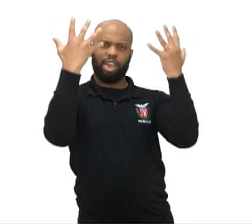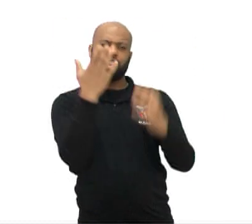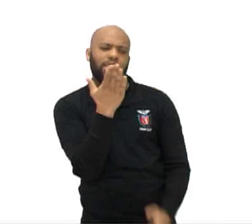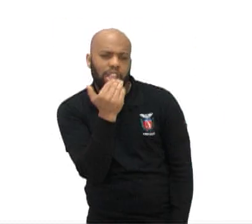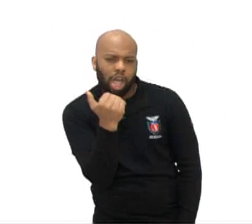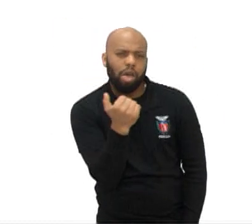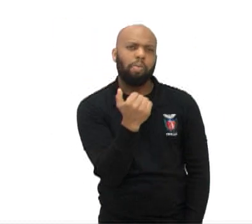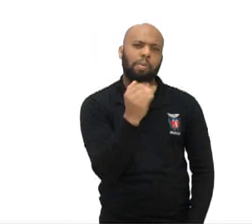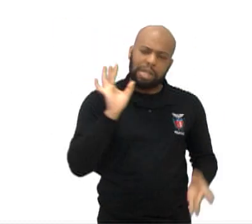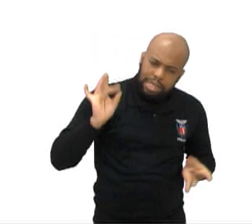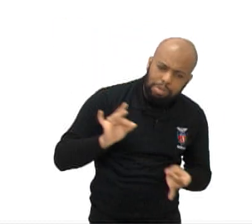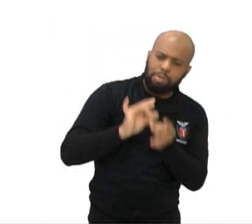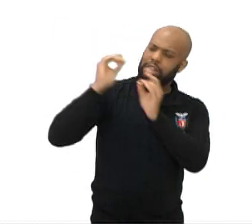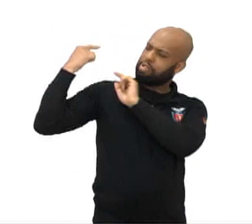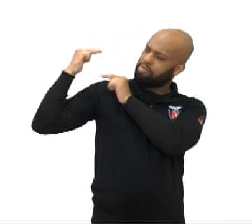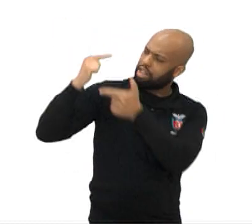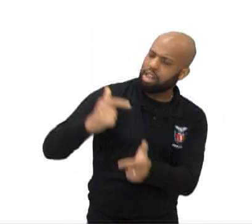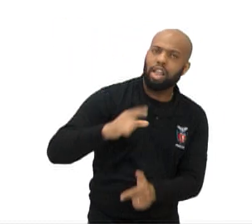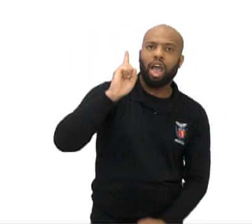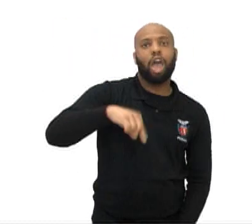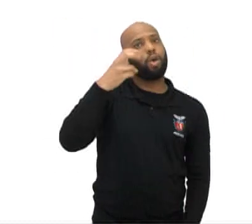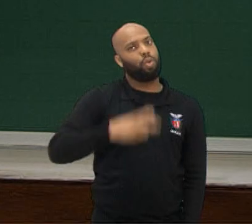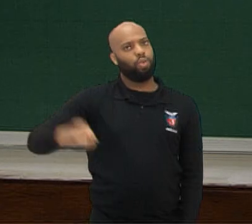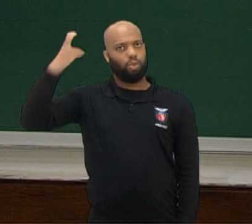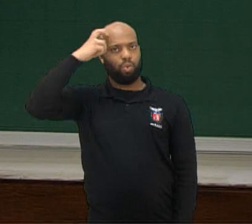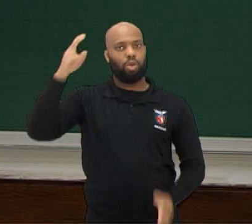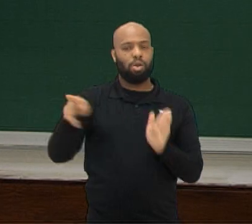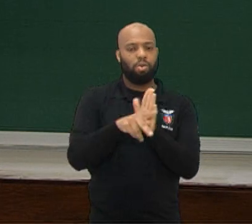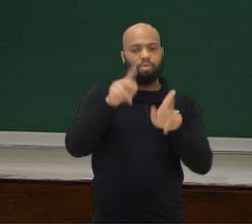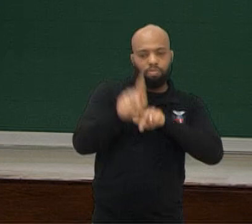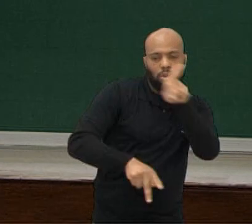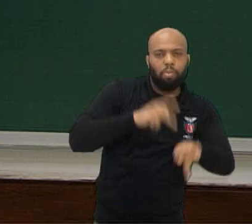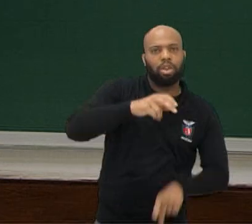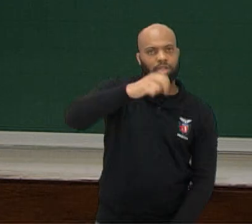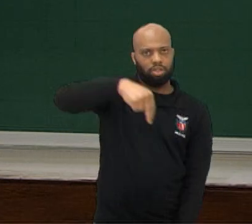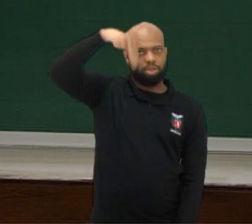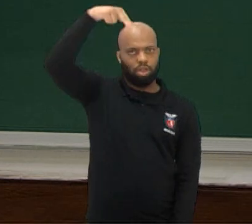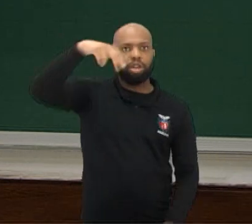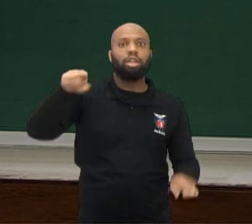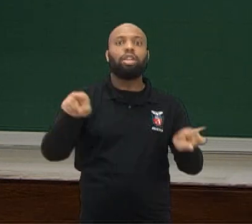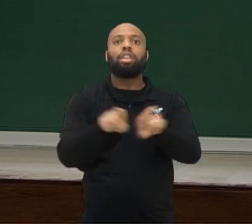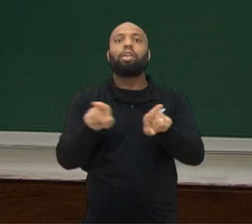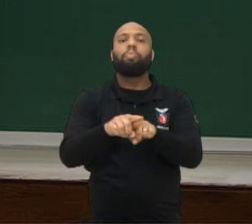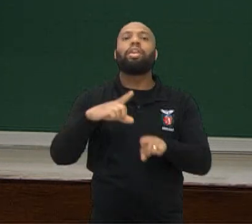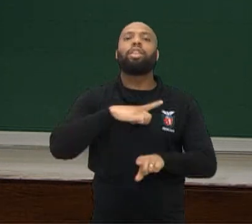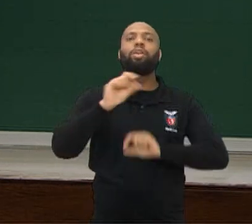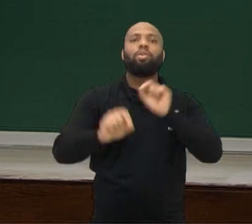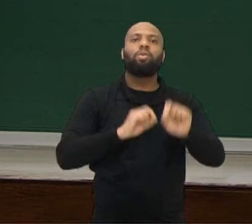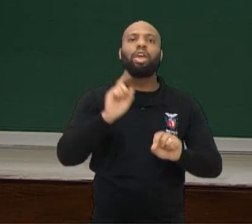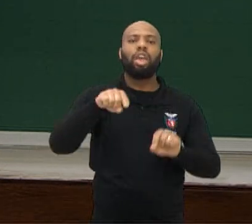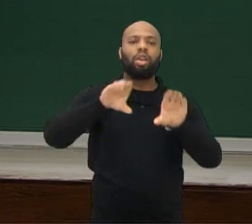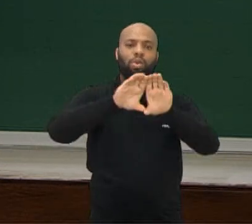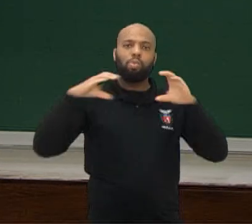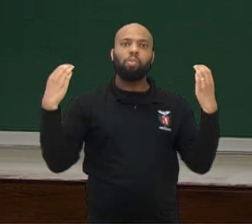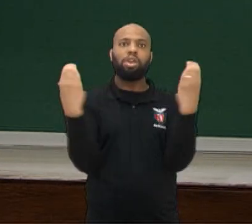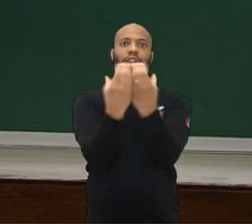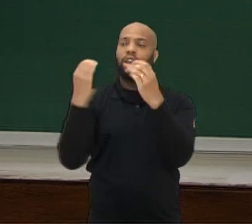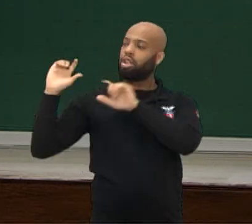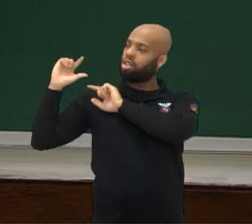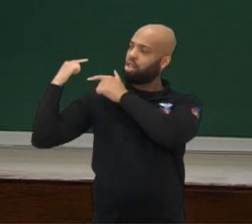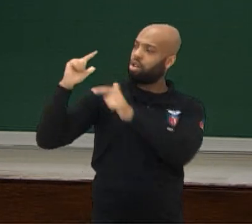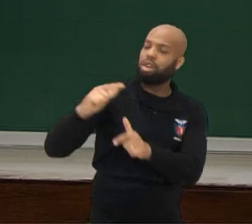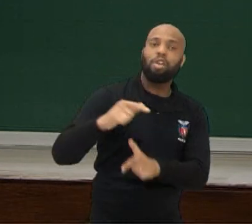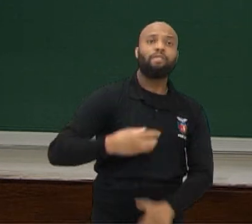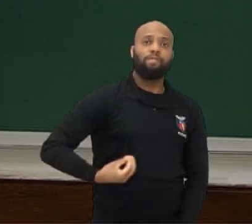que refletem a cultura da população da região norte e as comunidades tradicionais, que são aqueles povos que